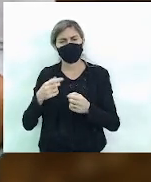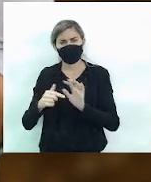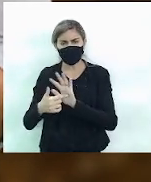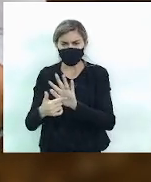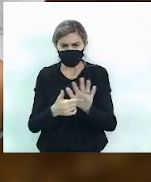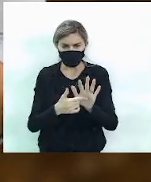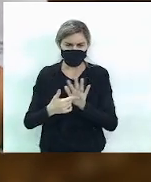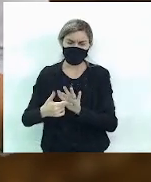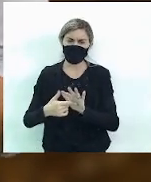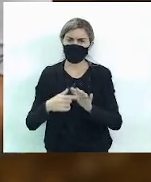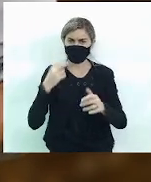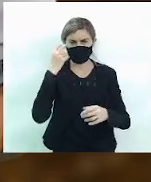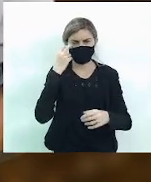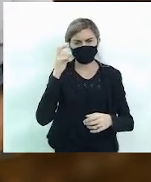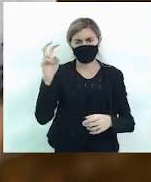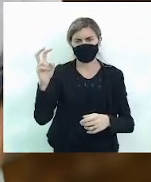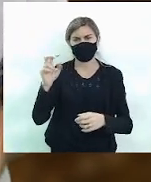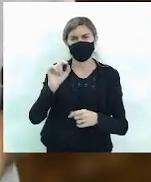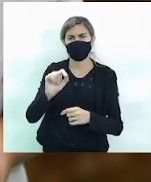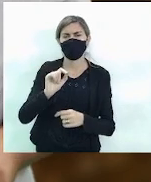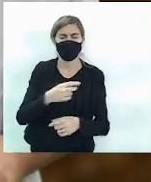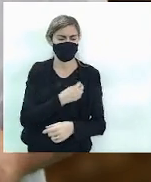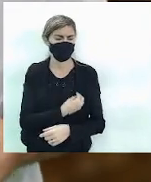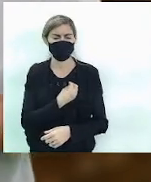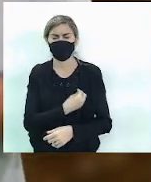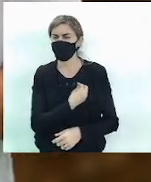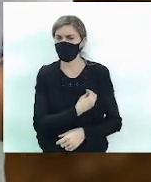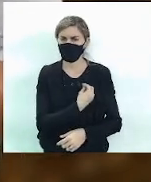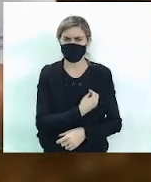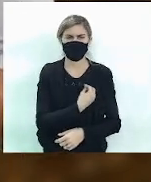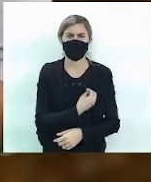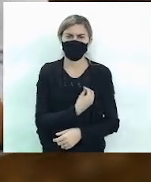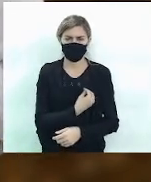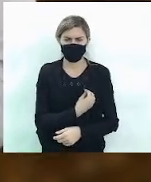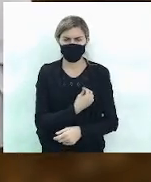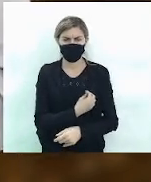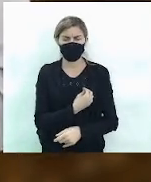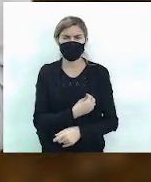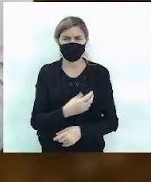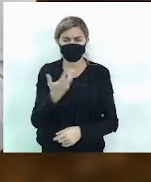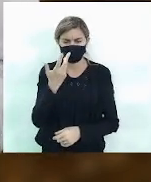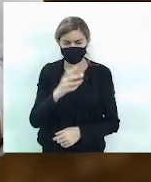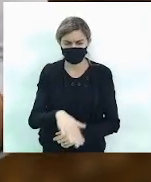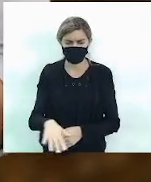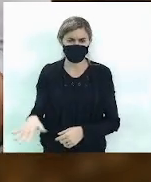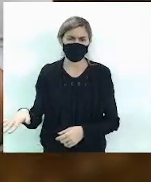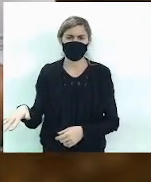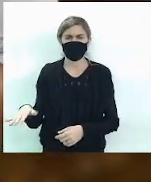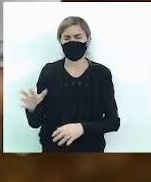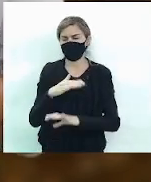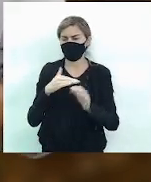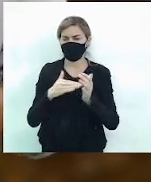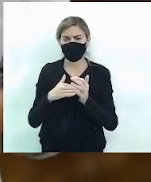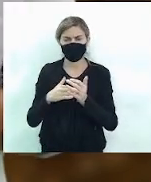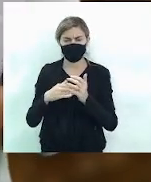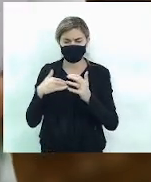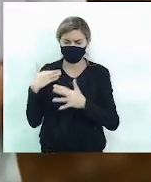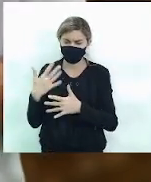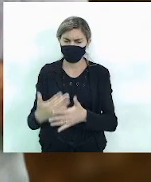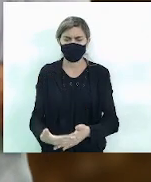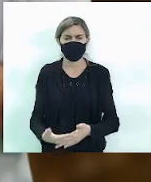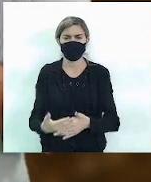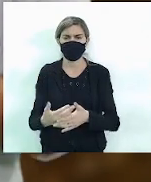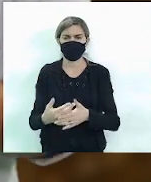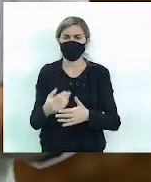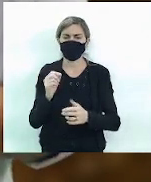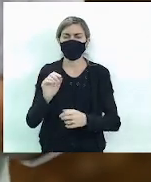exatamente o quê? Os aspectos culturais, porque aquilo que ele vivencia, aquilo que ele vivenciou na infância, né, toda aquela construção,